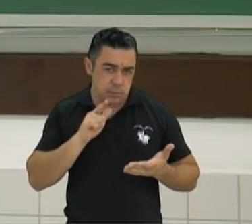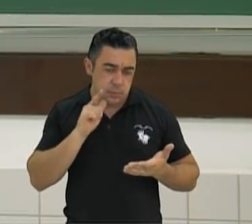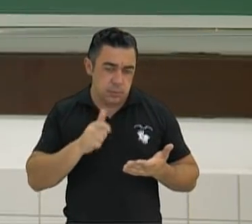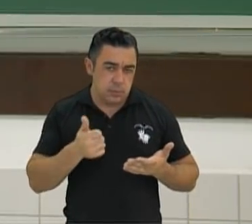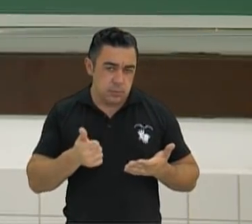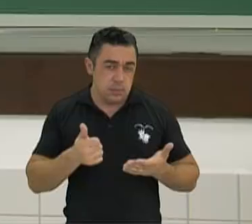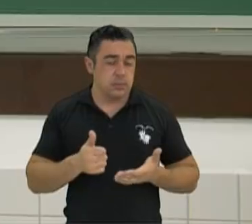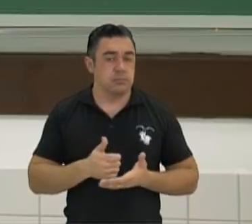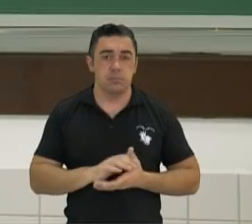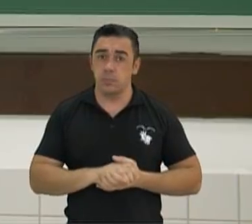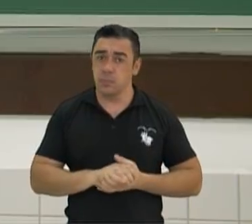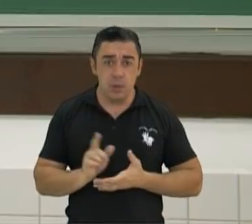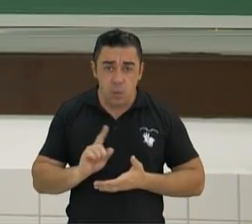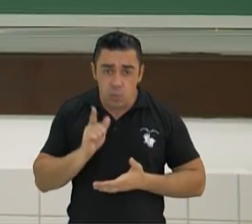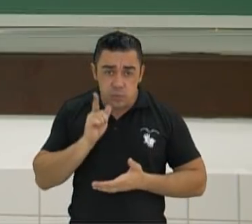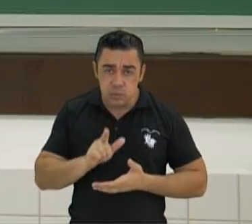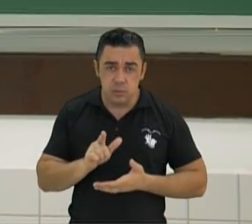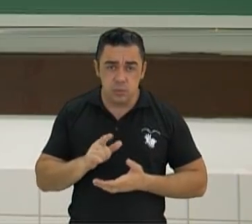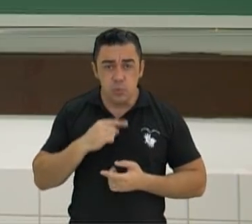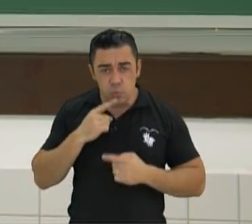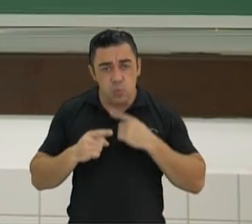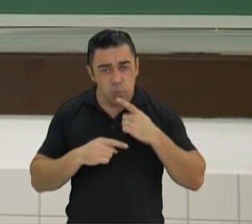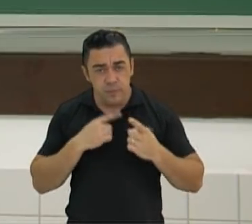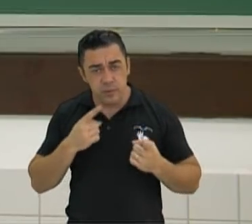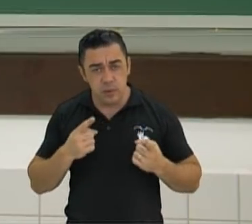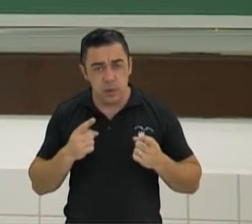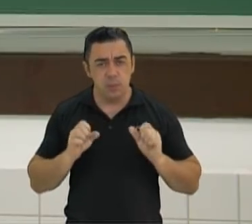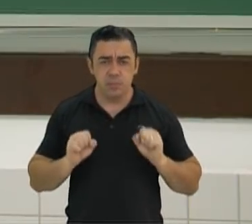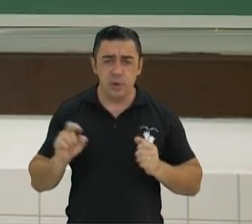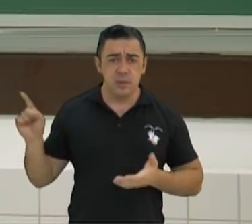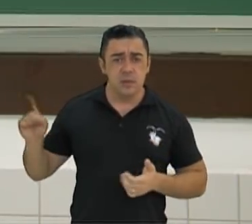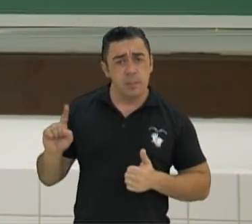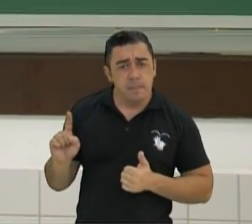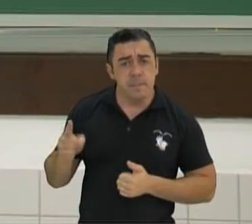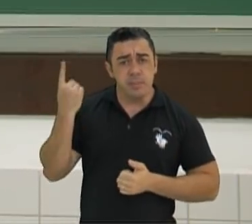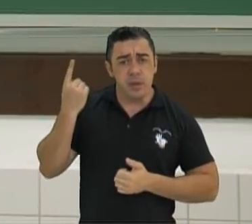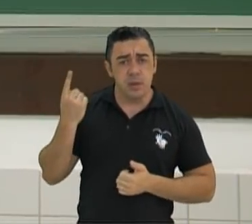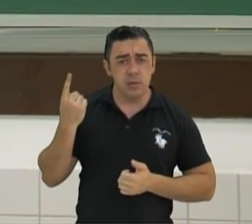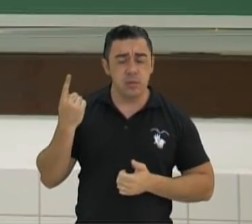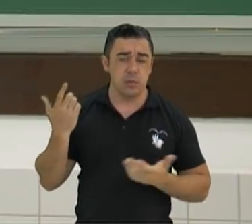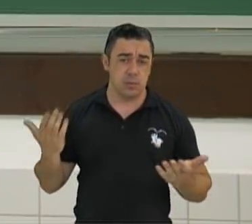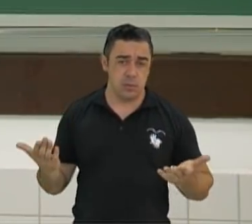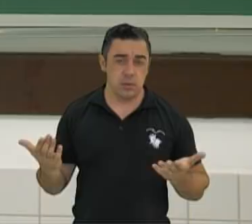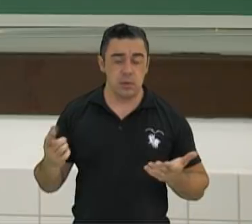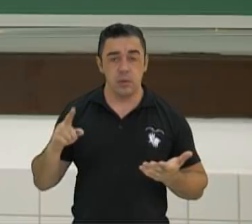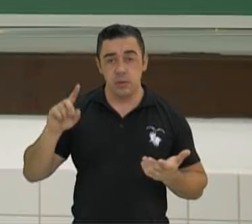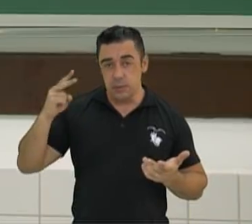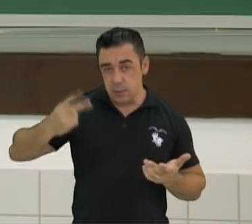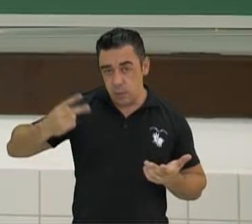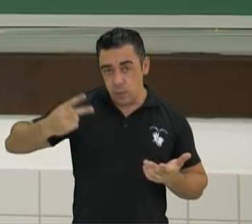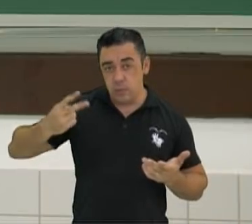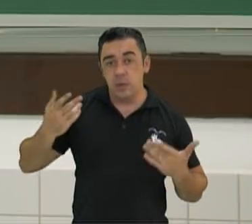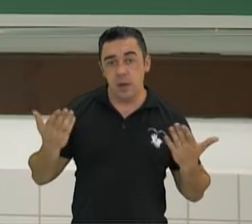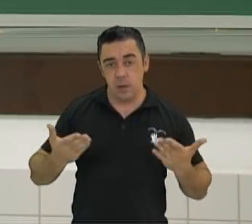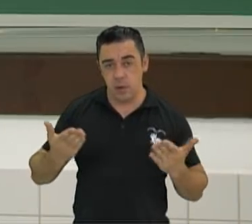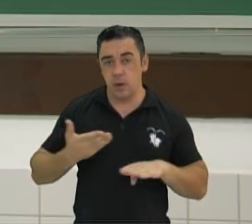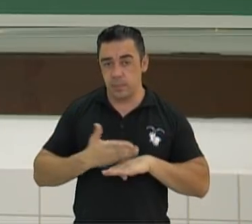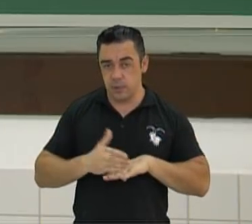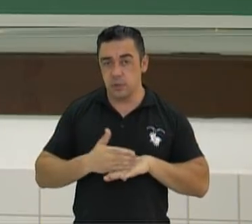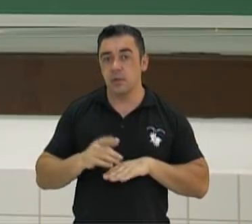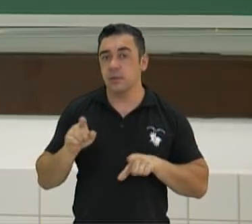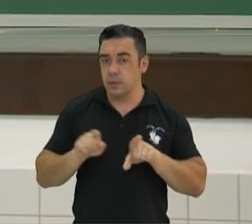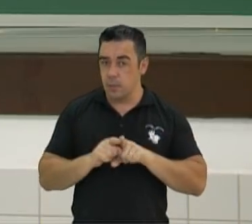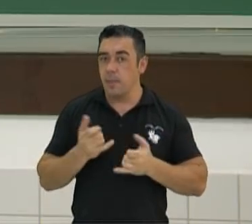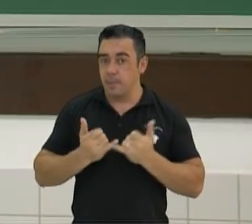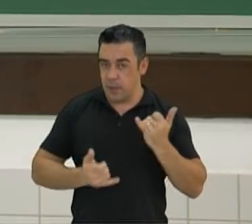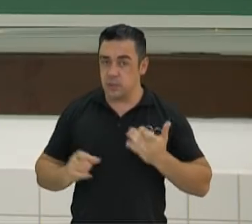conseguiram? Não? Ficou com um pouco de dúvida? Mas esse foi o primeiro praticando, né? O segundo praticando também vai ser